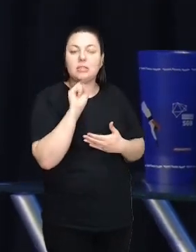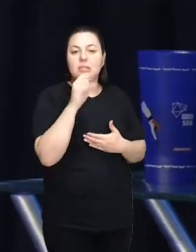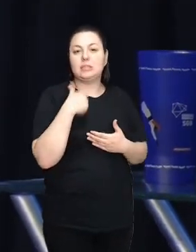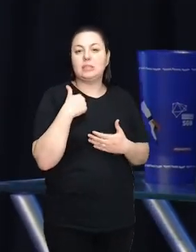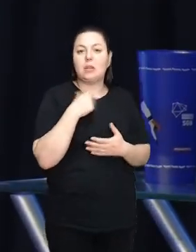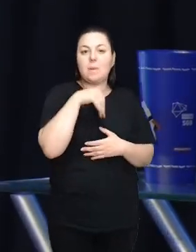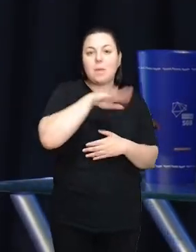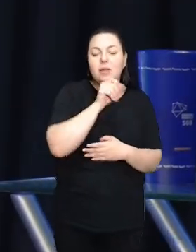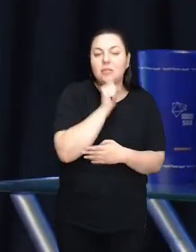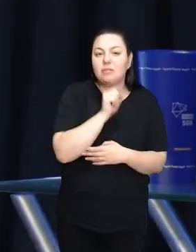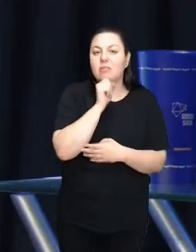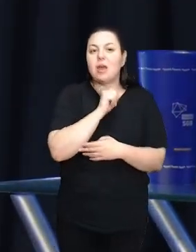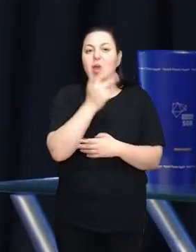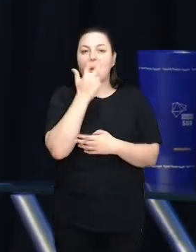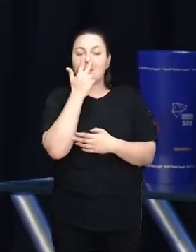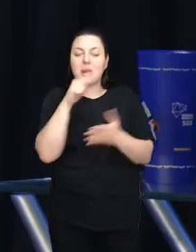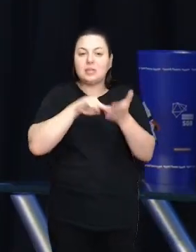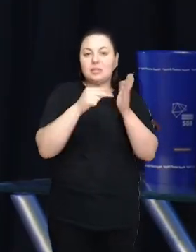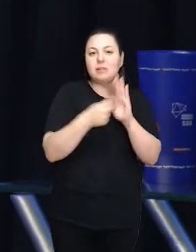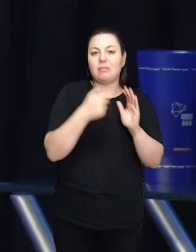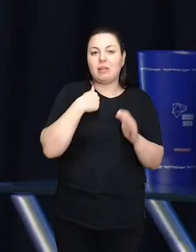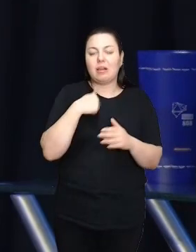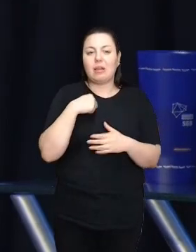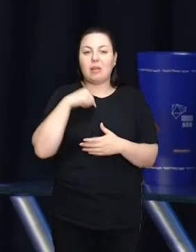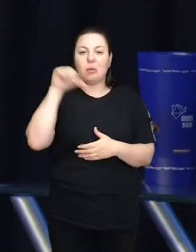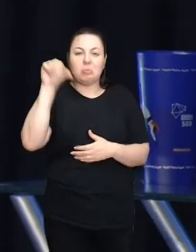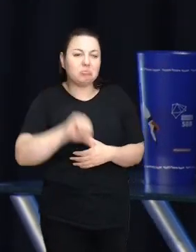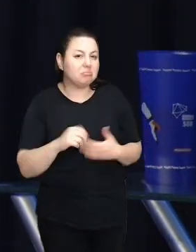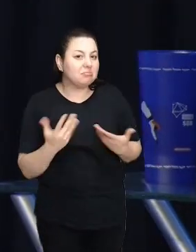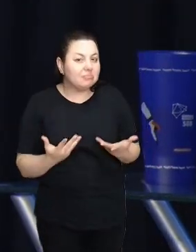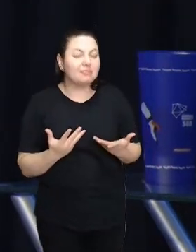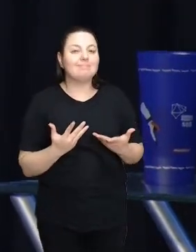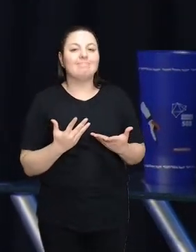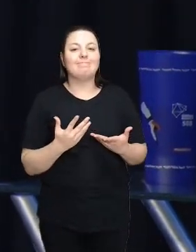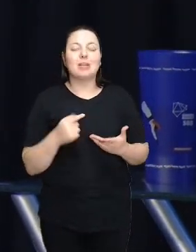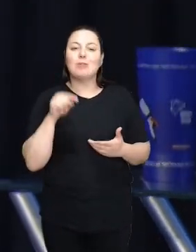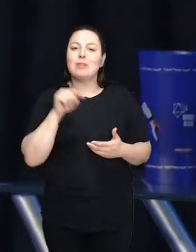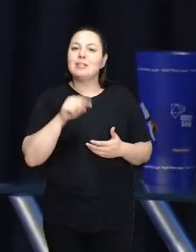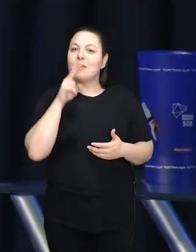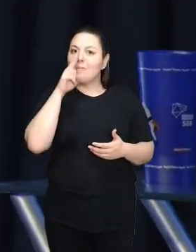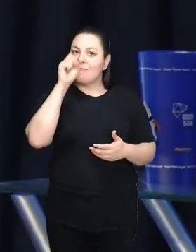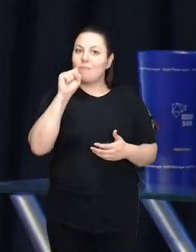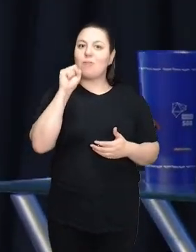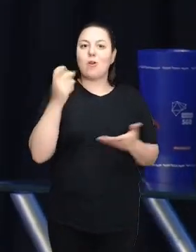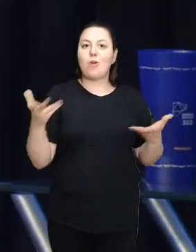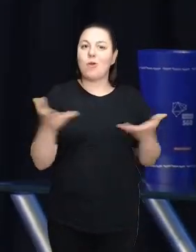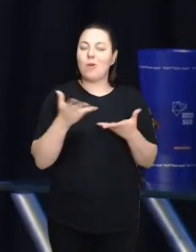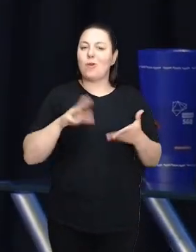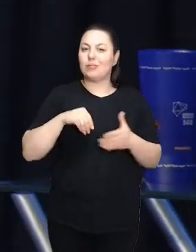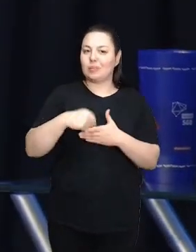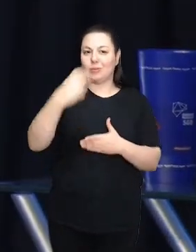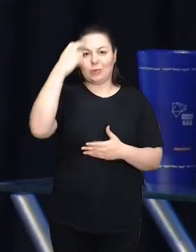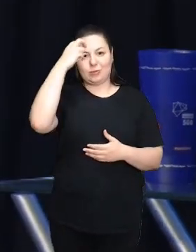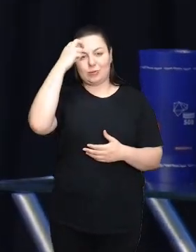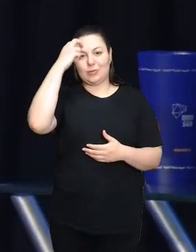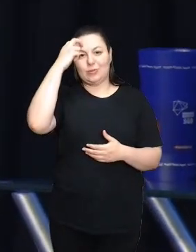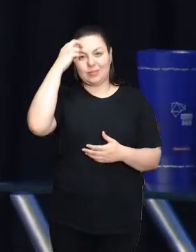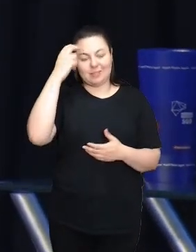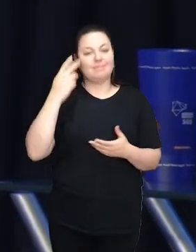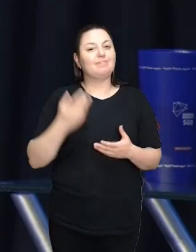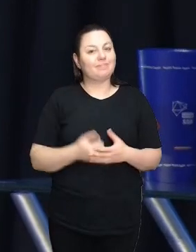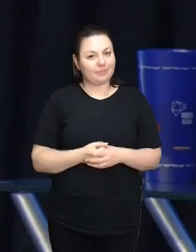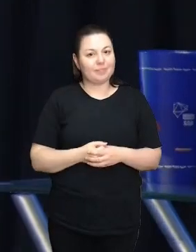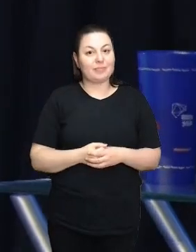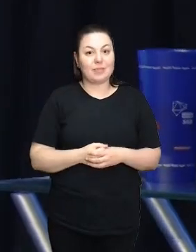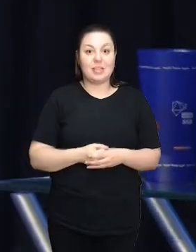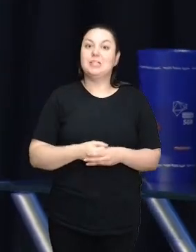Então a gente tem isso tão forte na nossa cultura que o elogio é falar que a pessoa parece mais jovem. E quando a gente tem que começar a